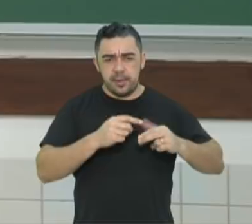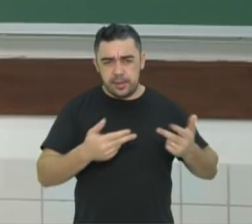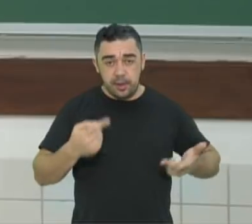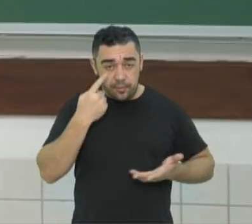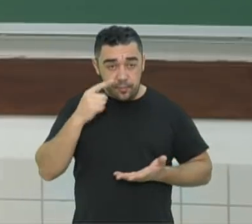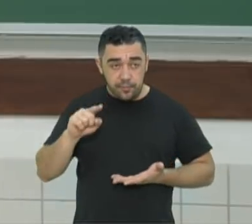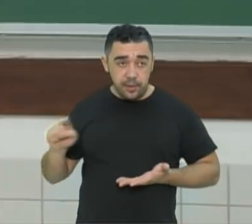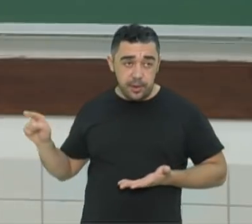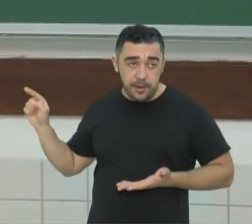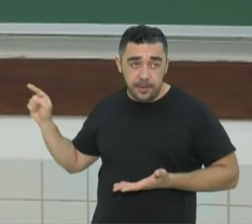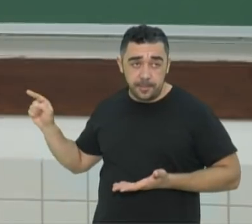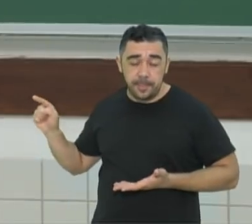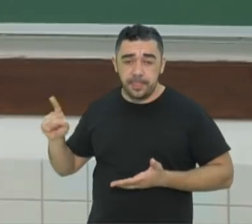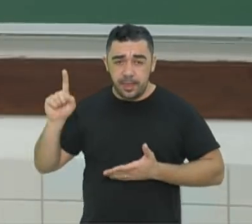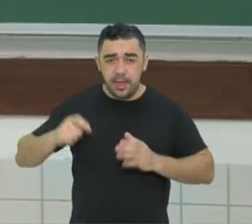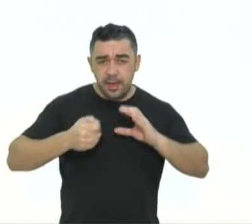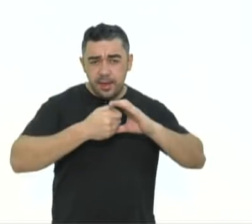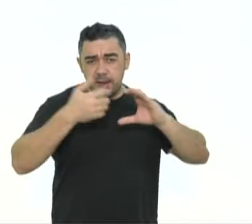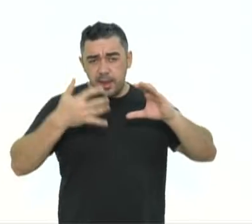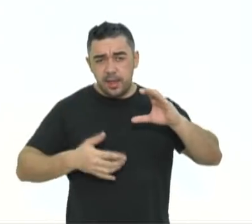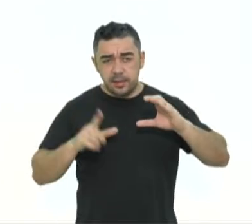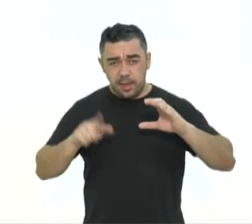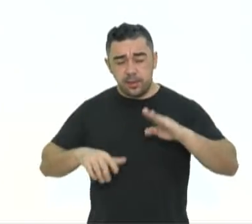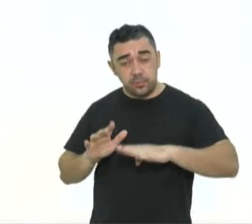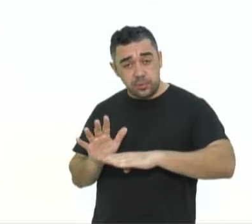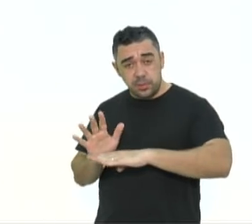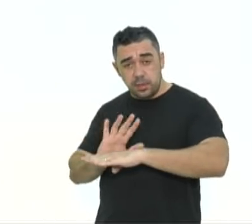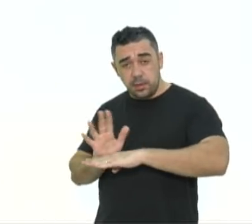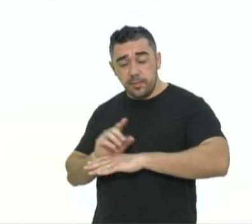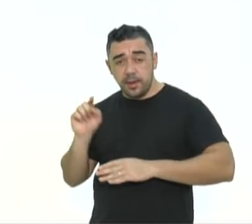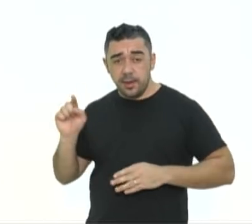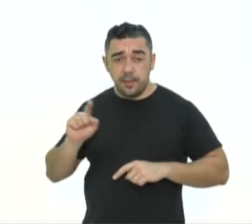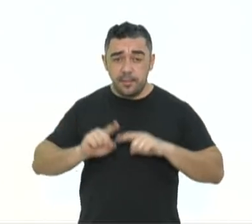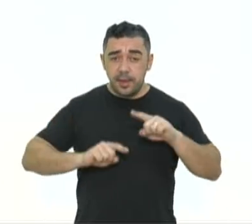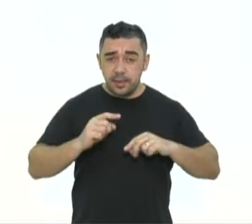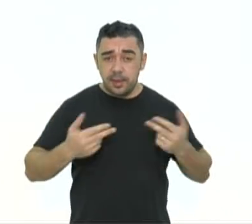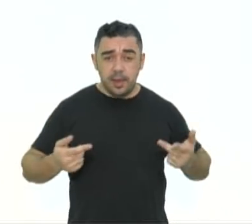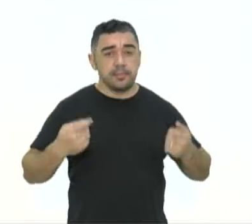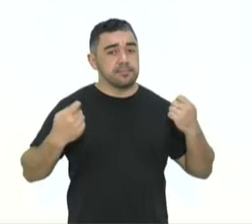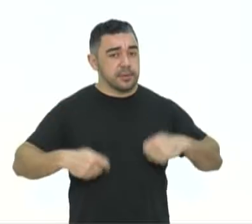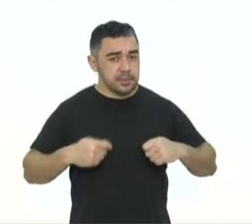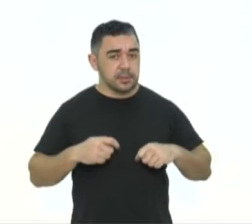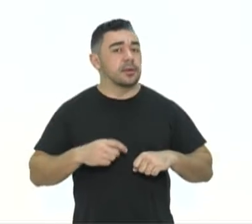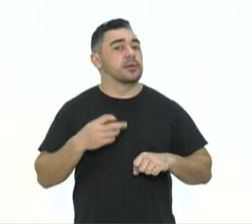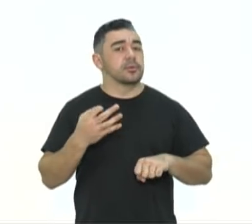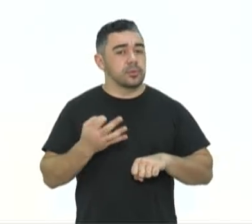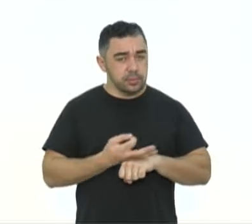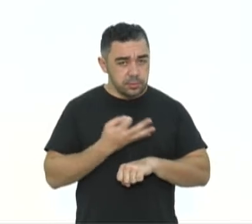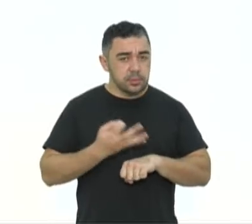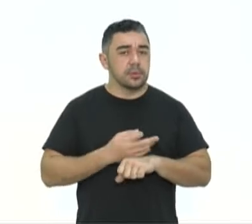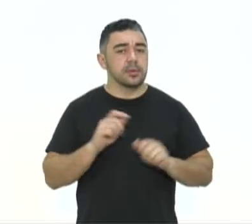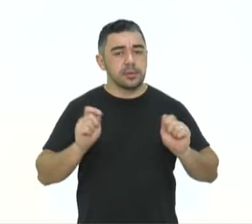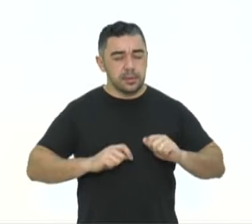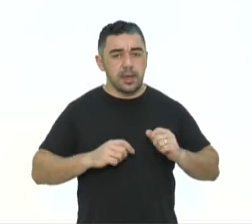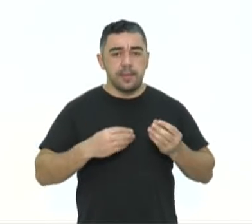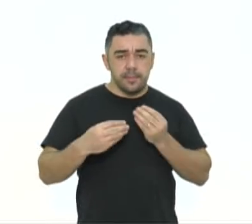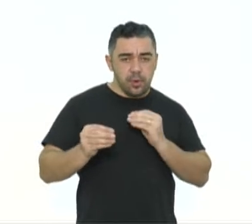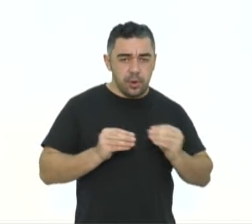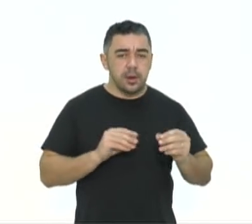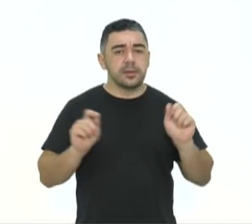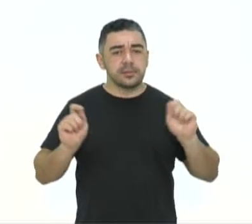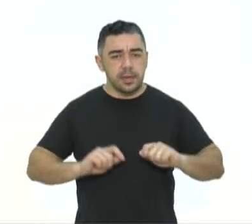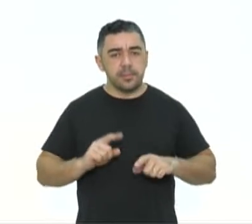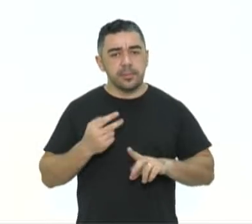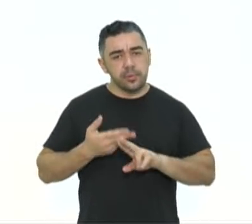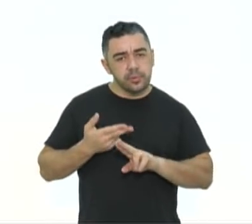coisinhas aqui, algumas das suas características. No caso do cinema, estes materiais precisam ser mais resistentes e maleáveis possíveis, exatamente por